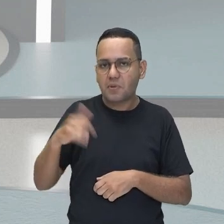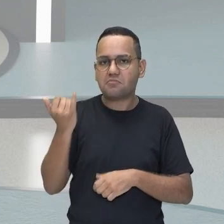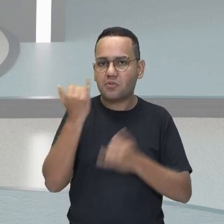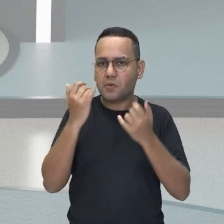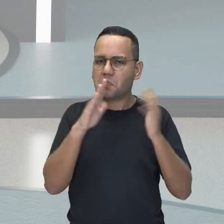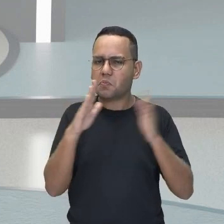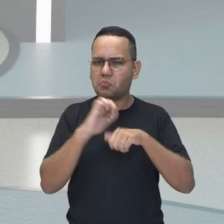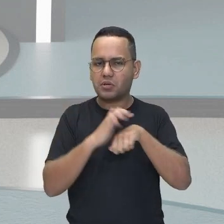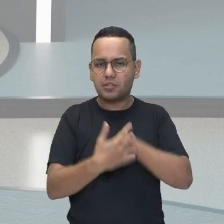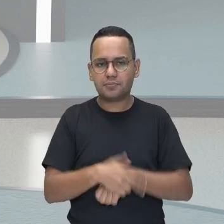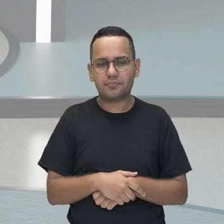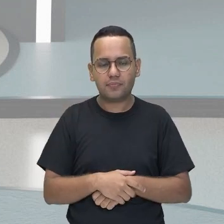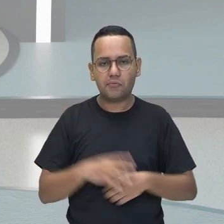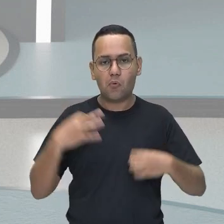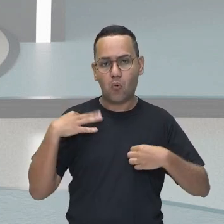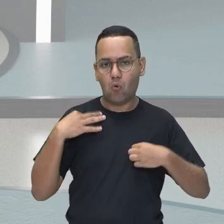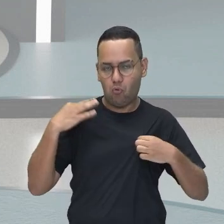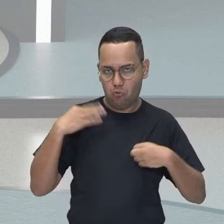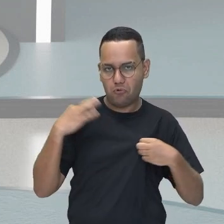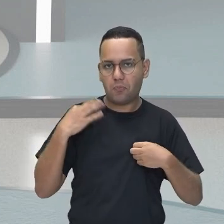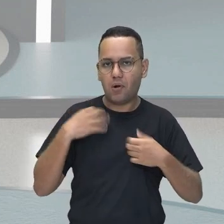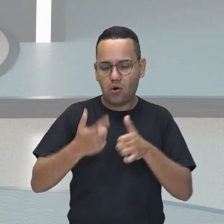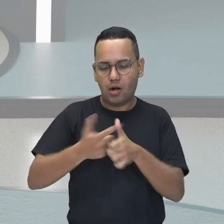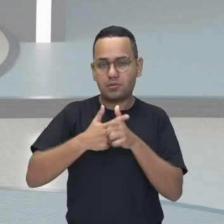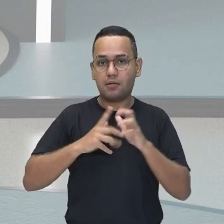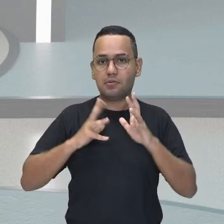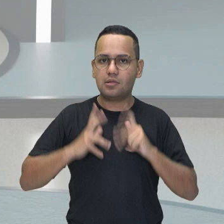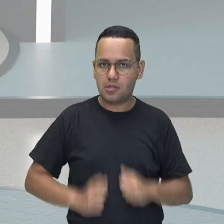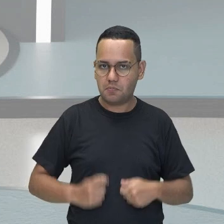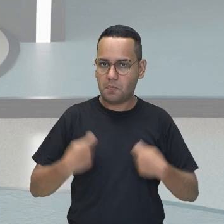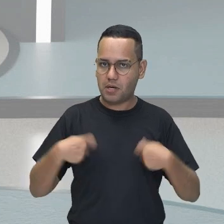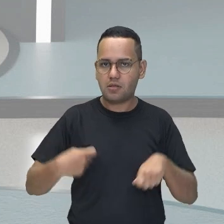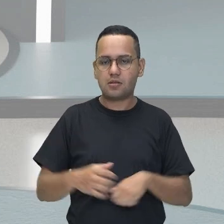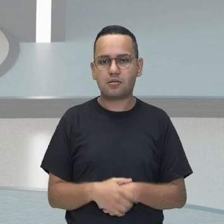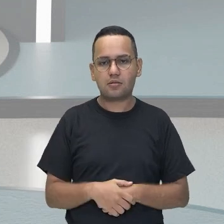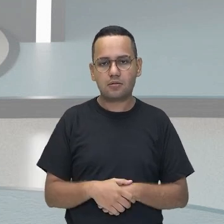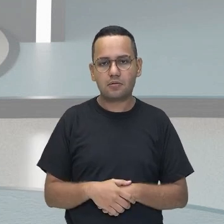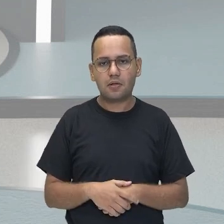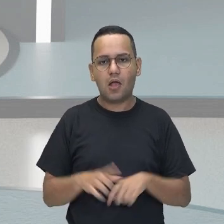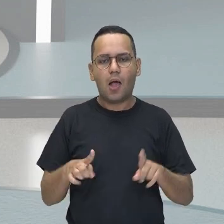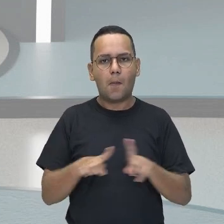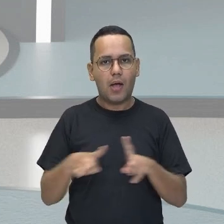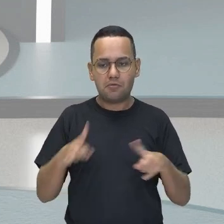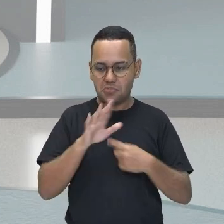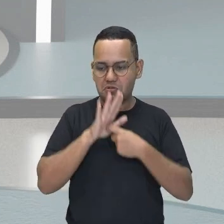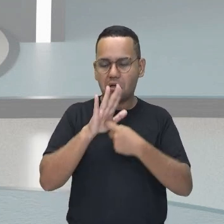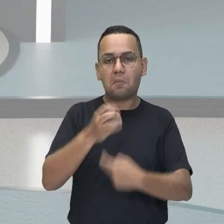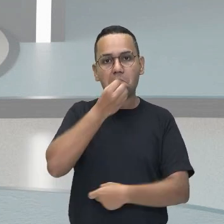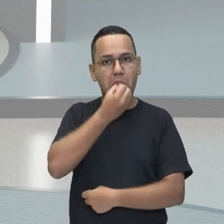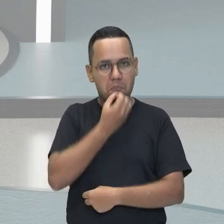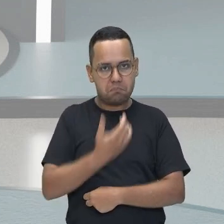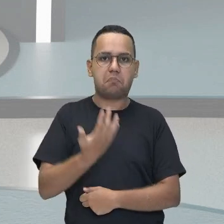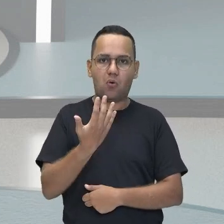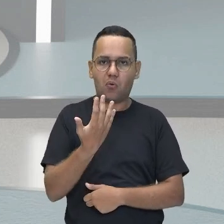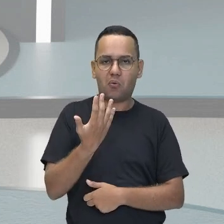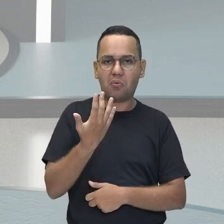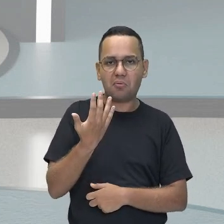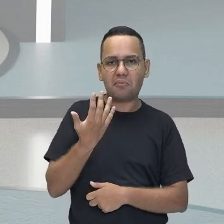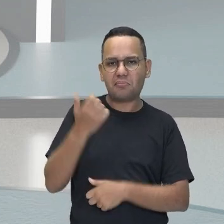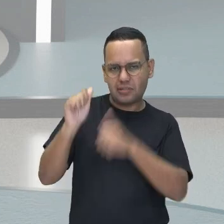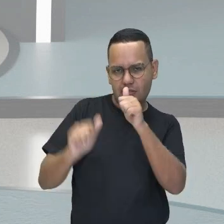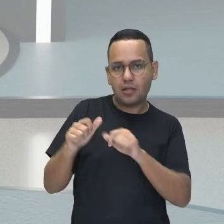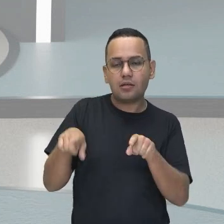nós usamos roupas e calçados limpos. Isso não só nos deixa bem apresentáveis, como também evita